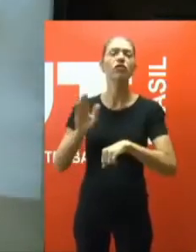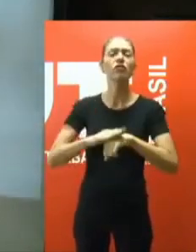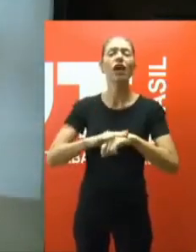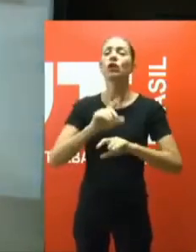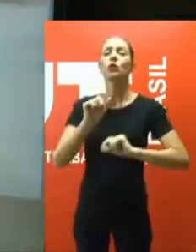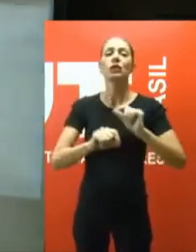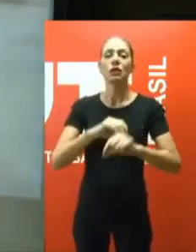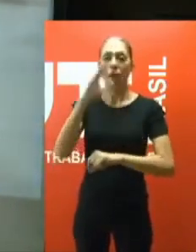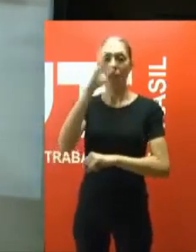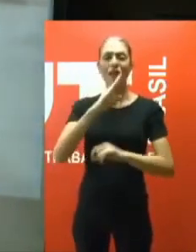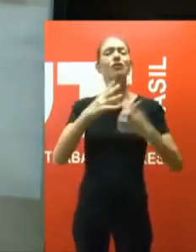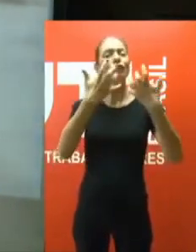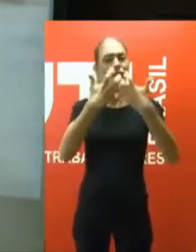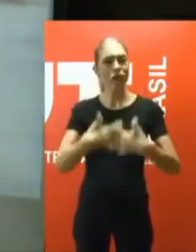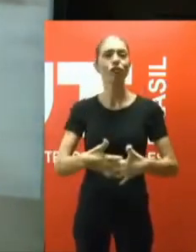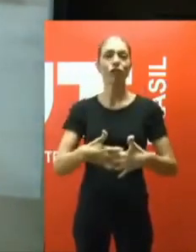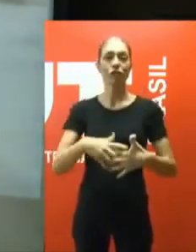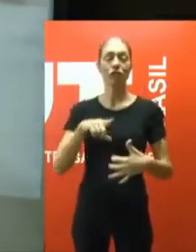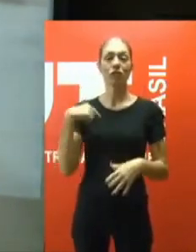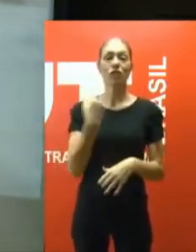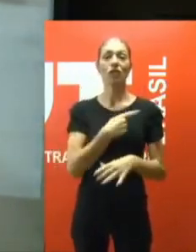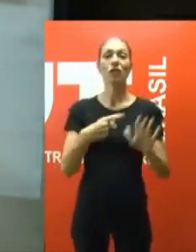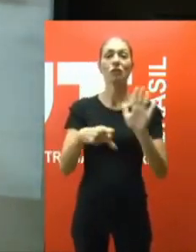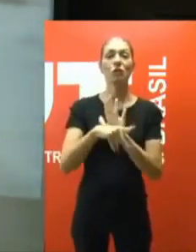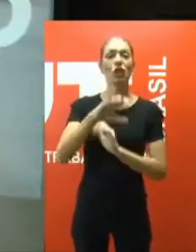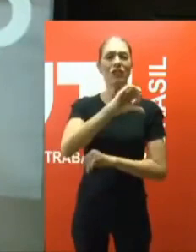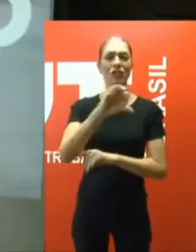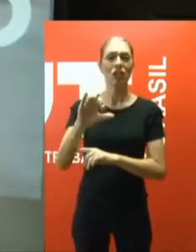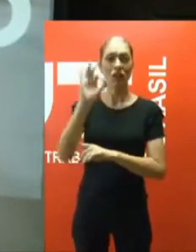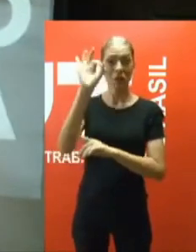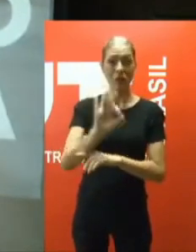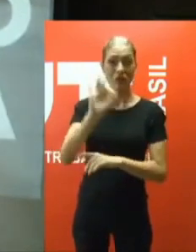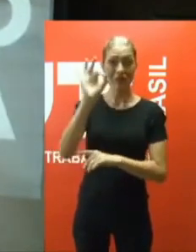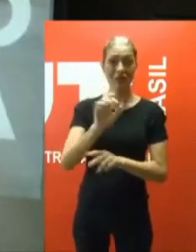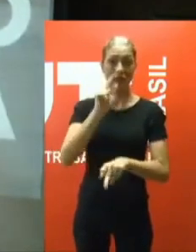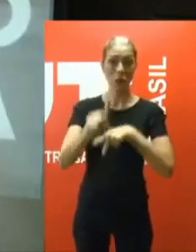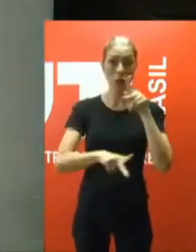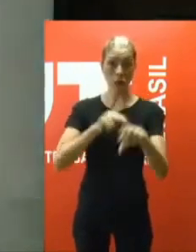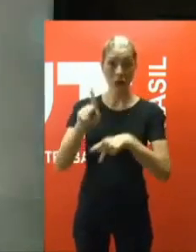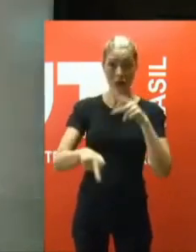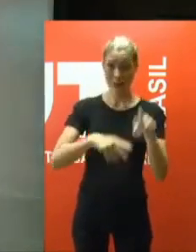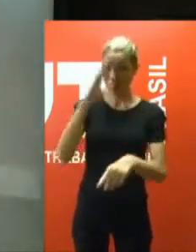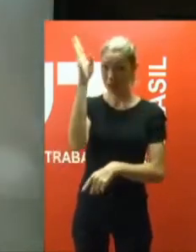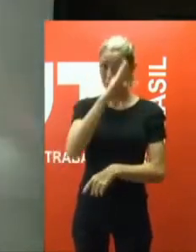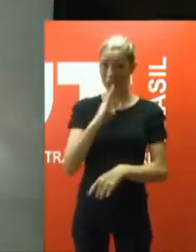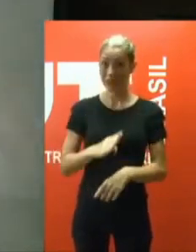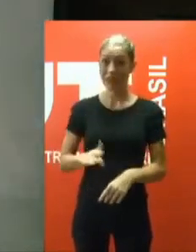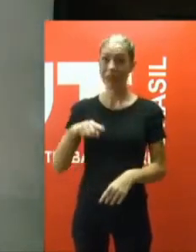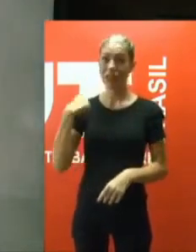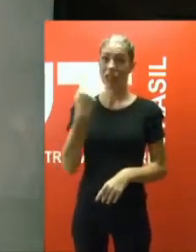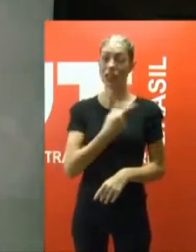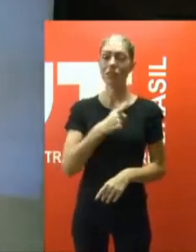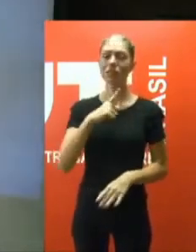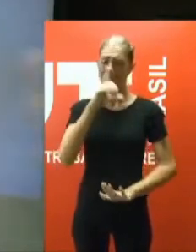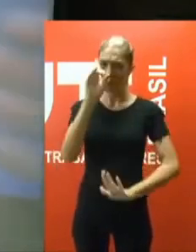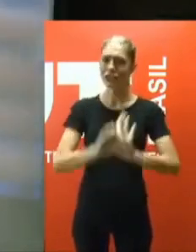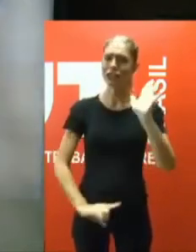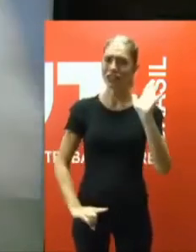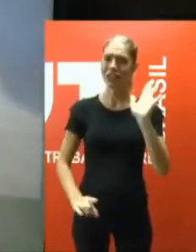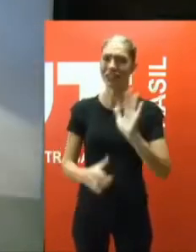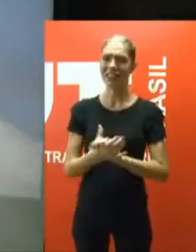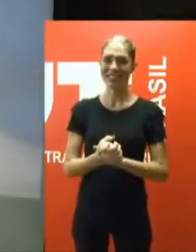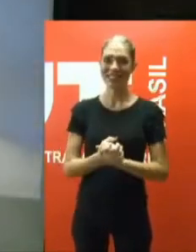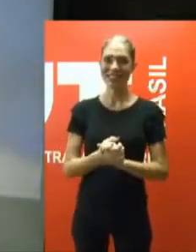funcionar. Somos 99% da população brasileira e temos direitos. Vem